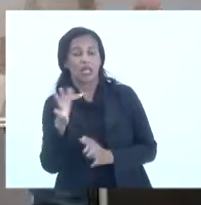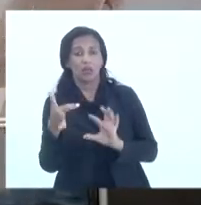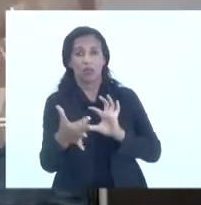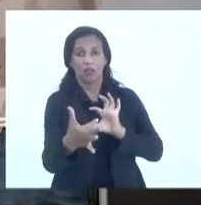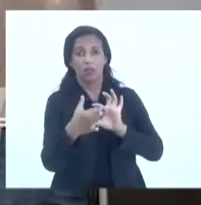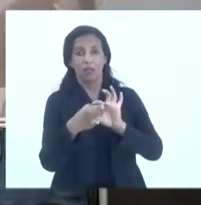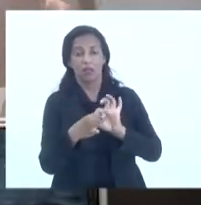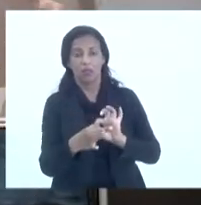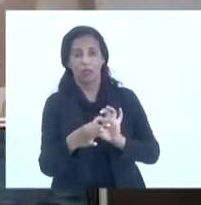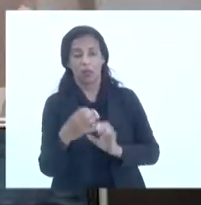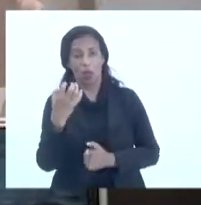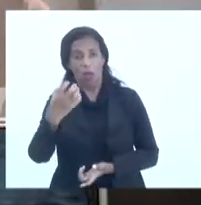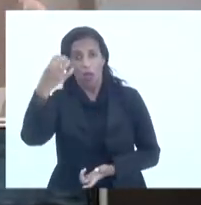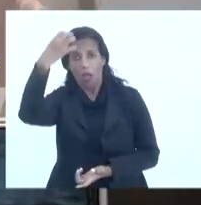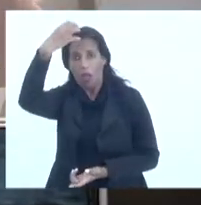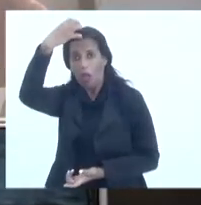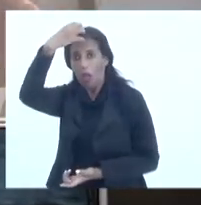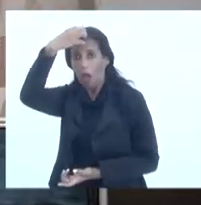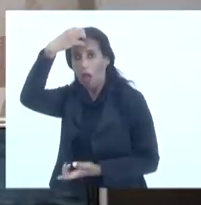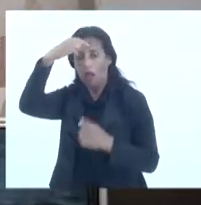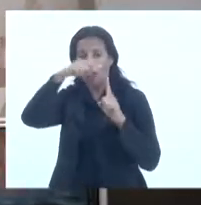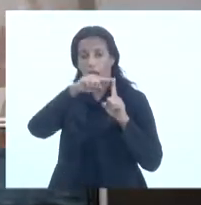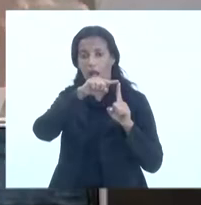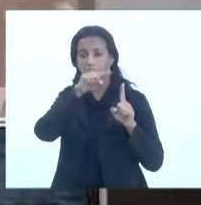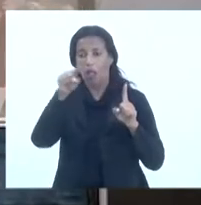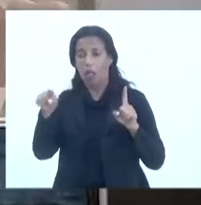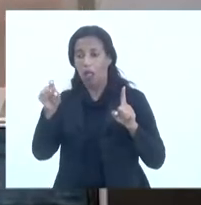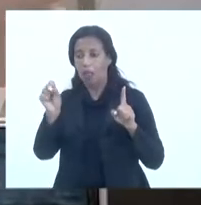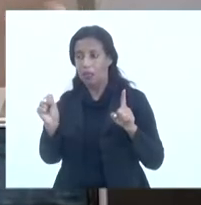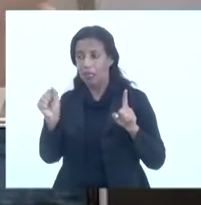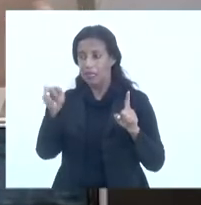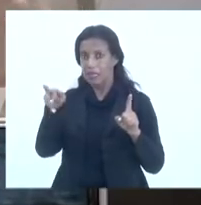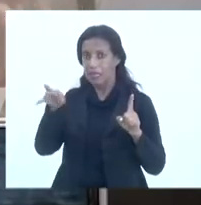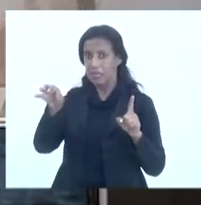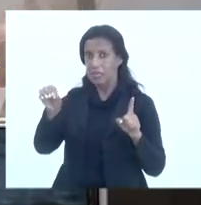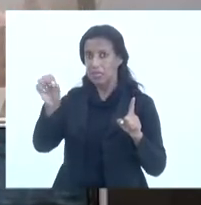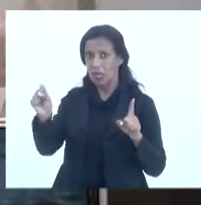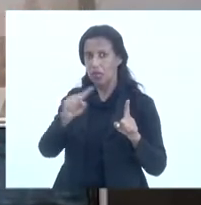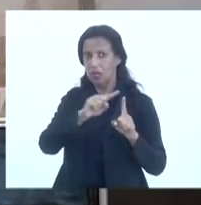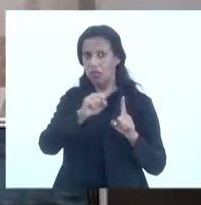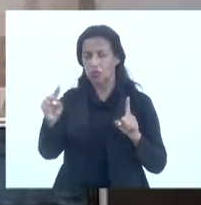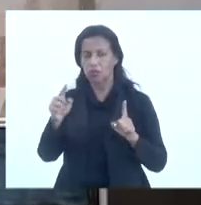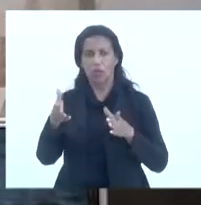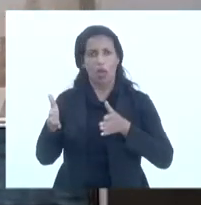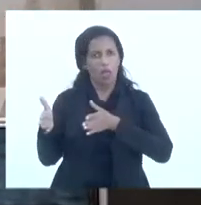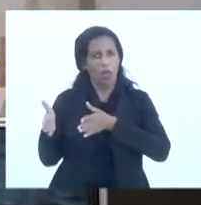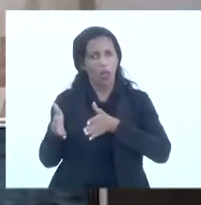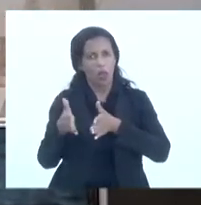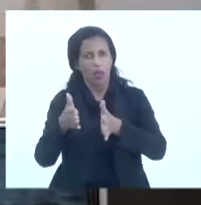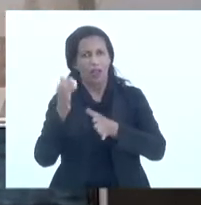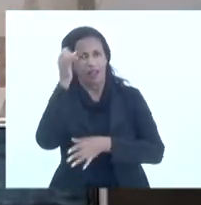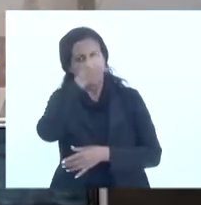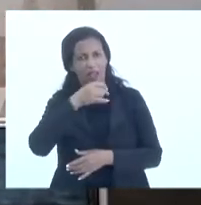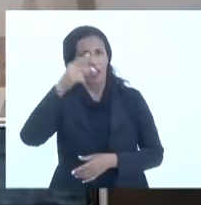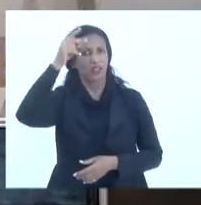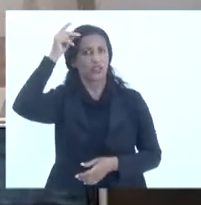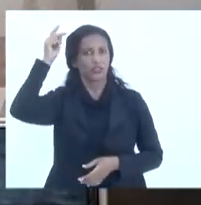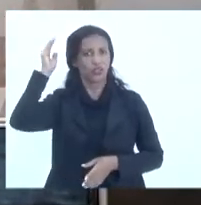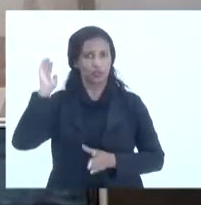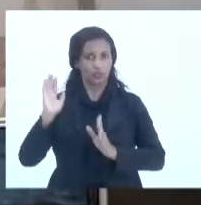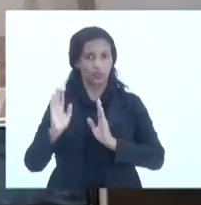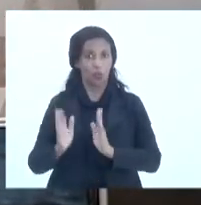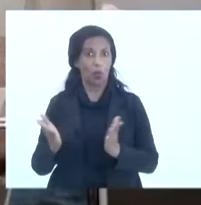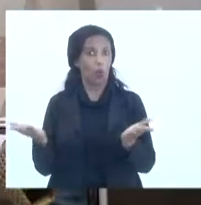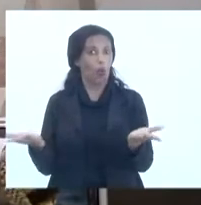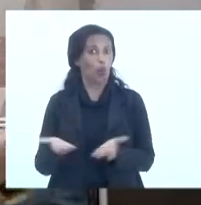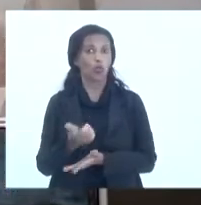hoje de Angra a Rio-Santos, que seria Dutra-Rio-Santos, ela é uma estrada que é um trajeto antigo, né?